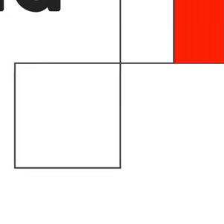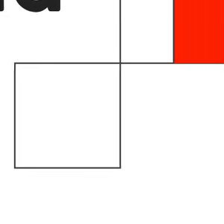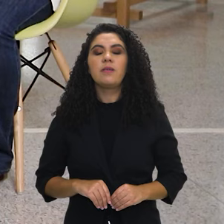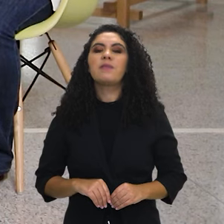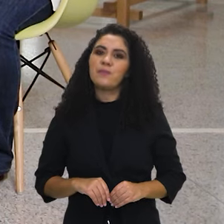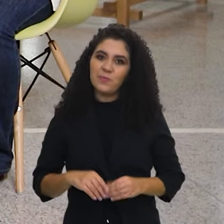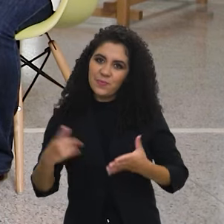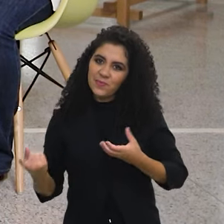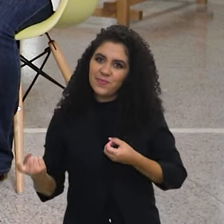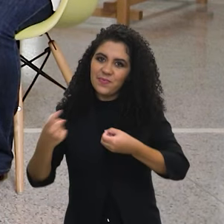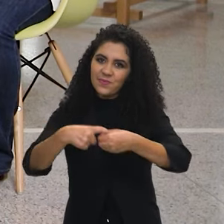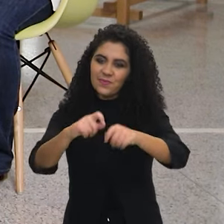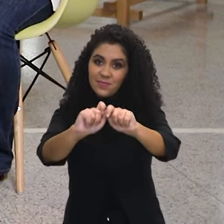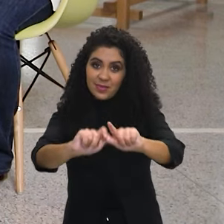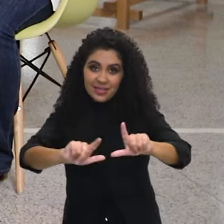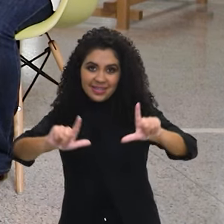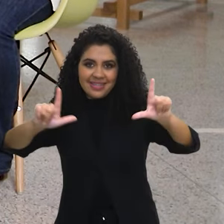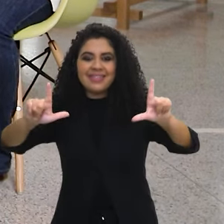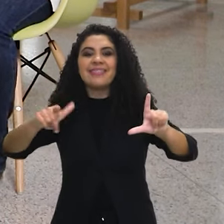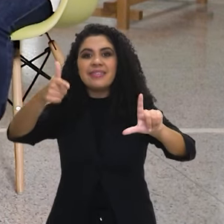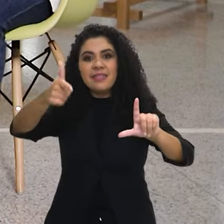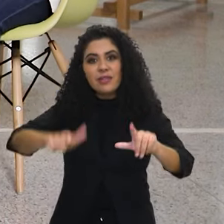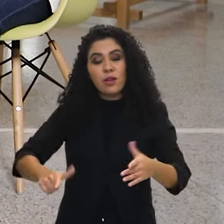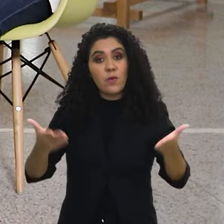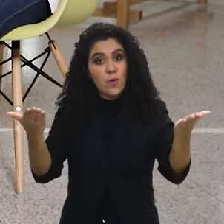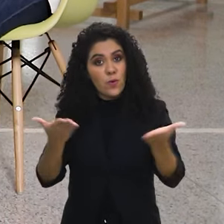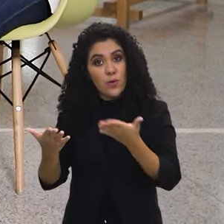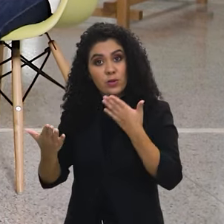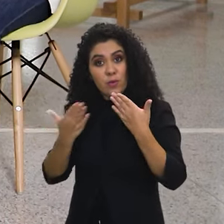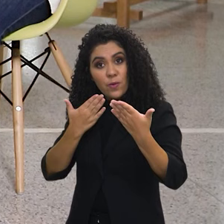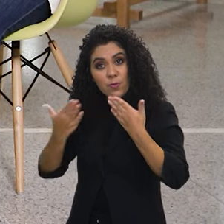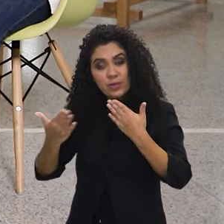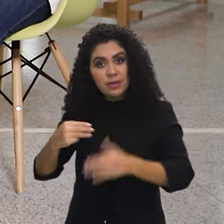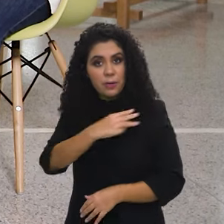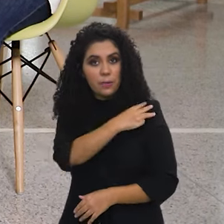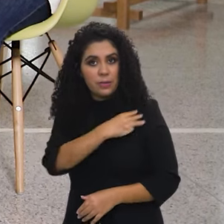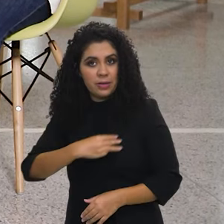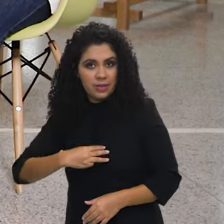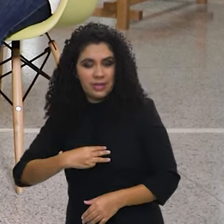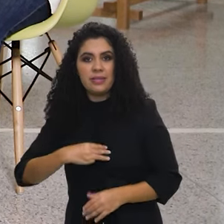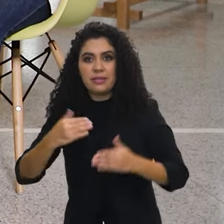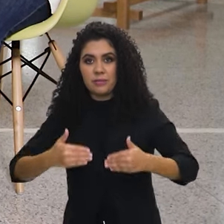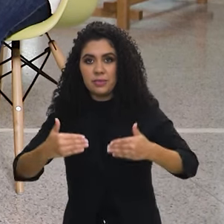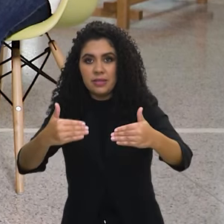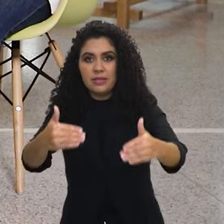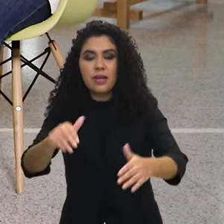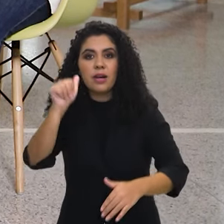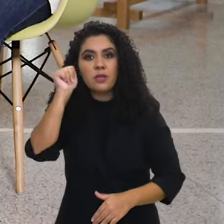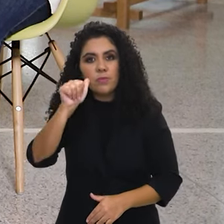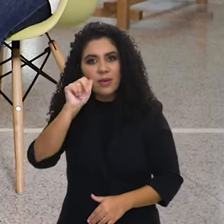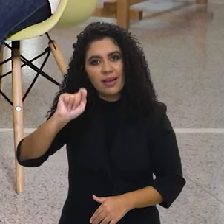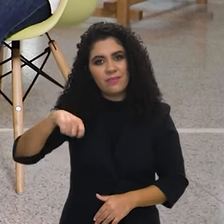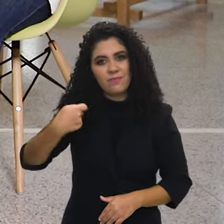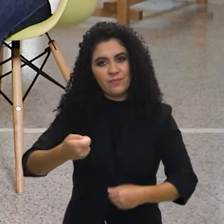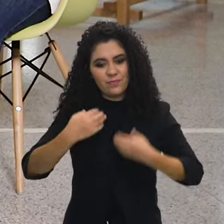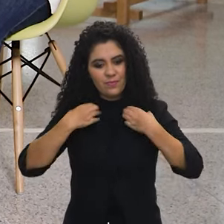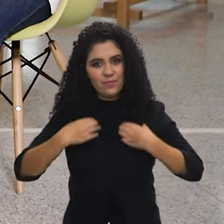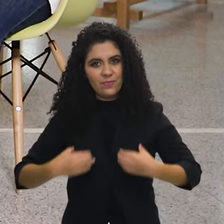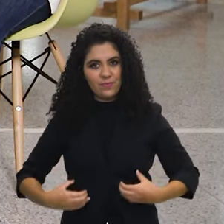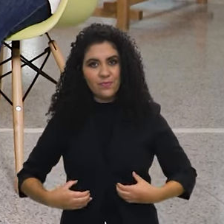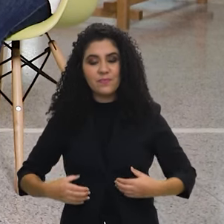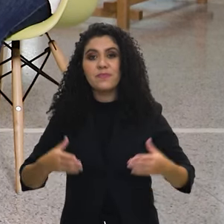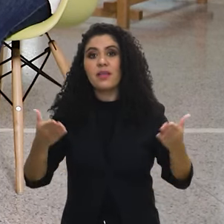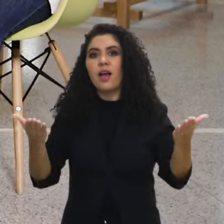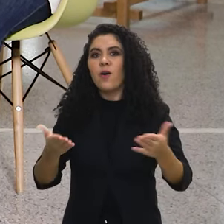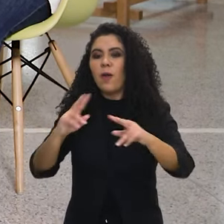daí já estamos de volta e a conversa Hoje é com a ministra Cida Gonçalves ministra ganhamos recentemente um presente que a